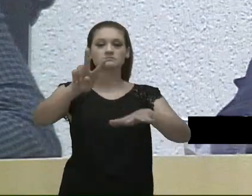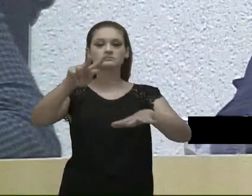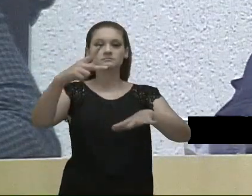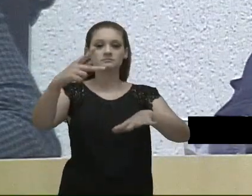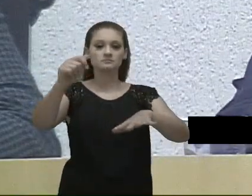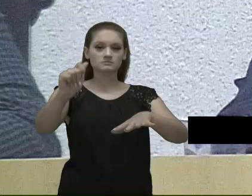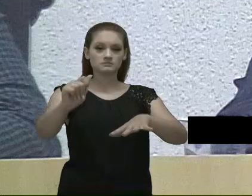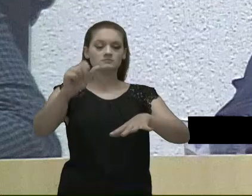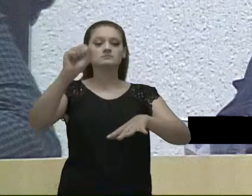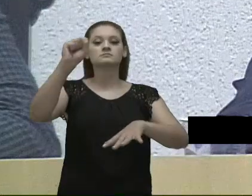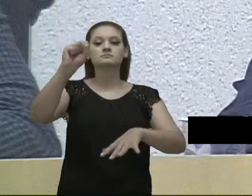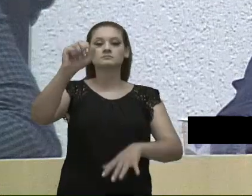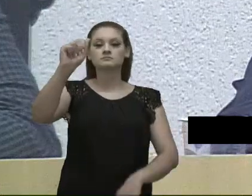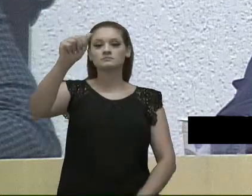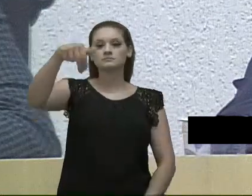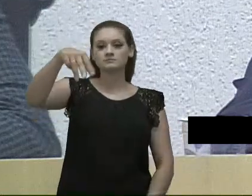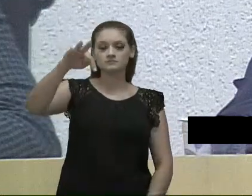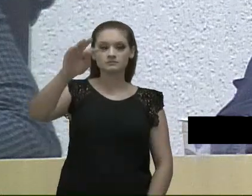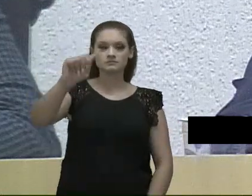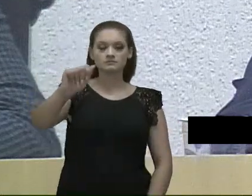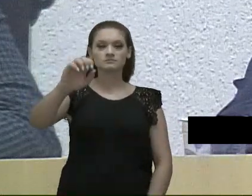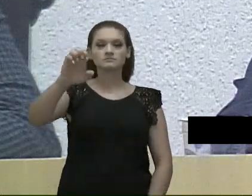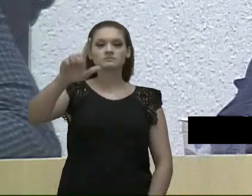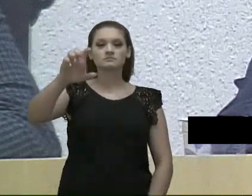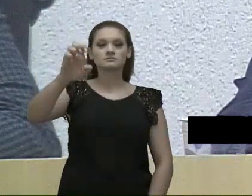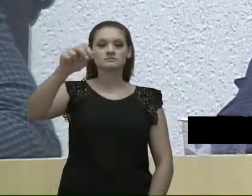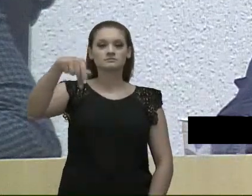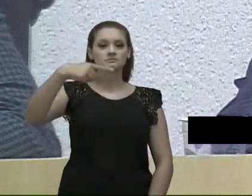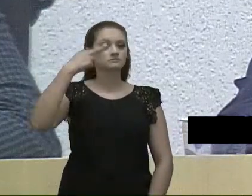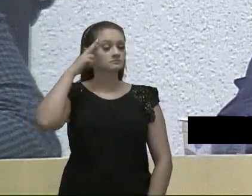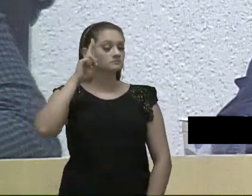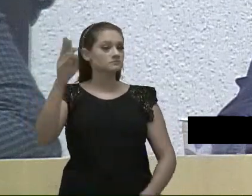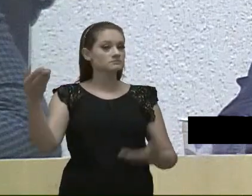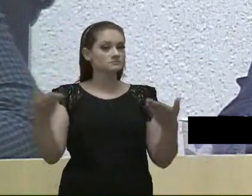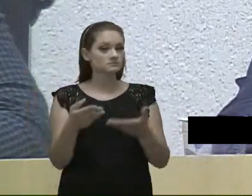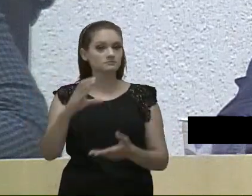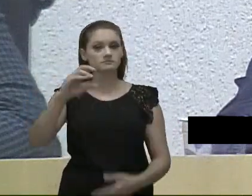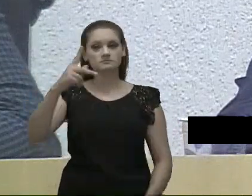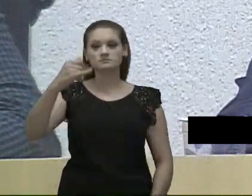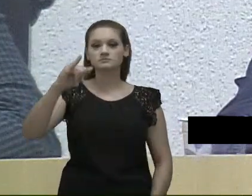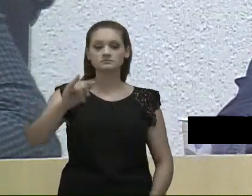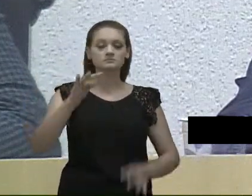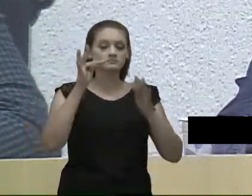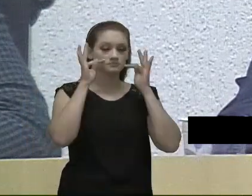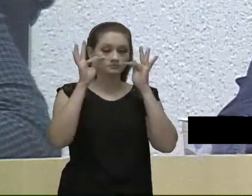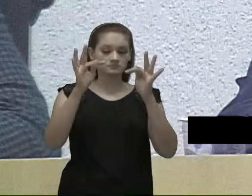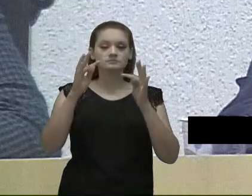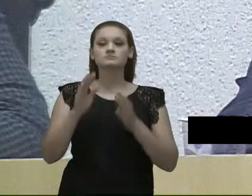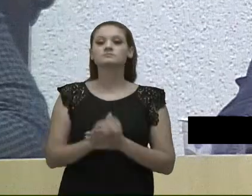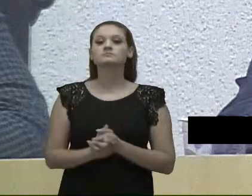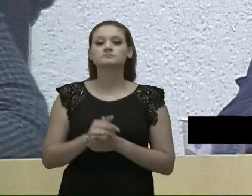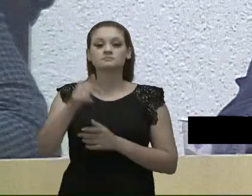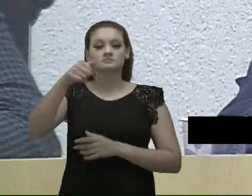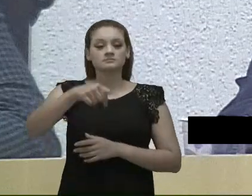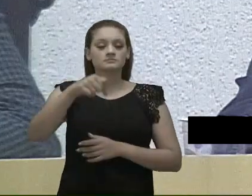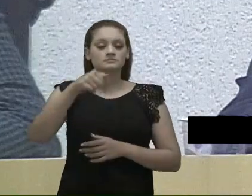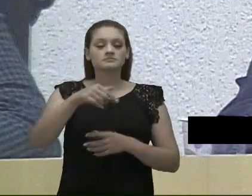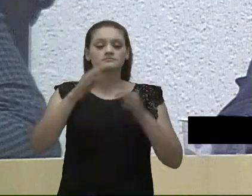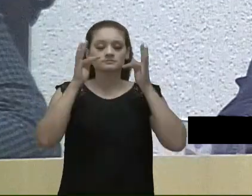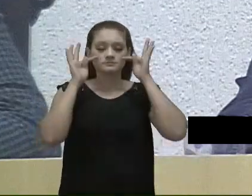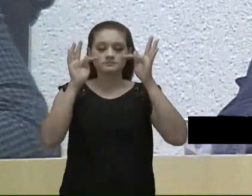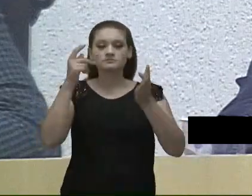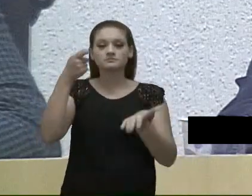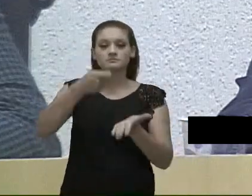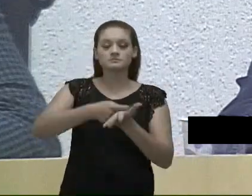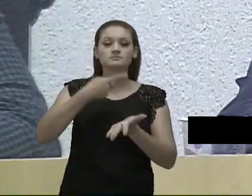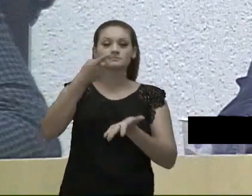esse depoimento está sendo gravado pela TV Câmara e a senhora está sendo ouvida nessa CPI na condição de testemunha e nessa qualidade é obrigada a